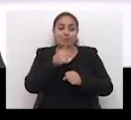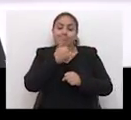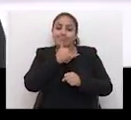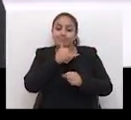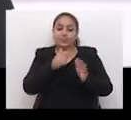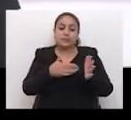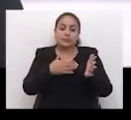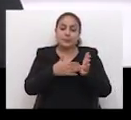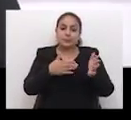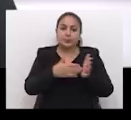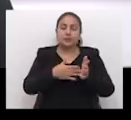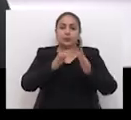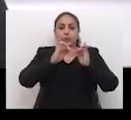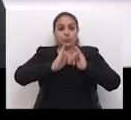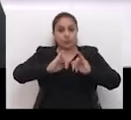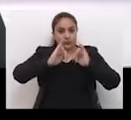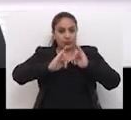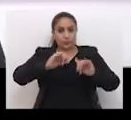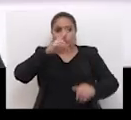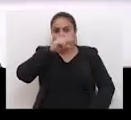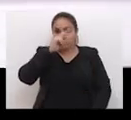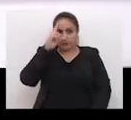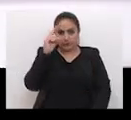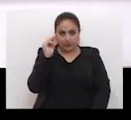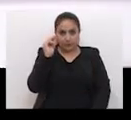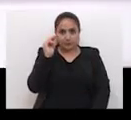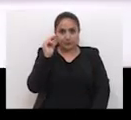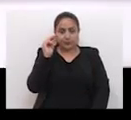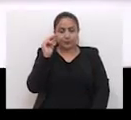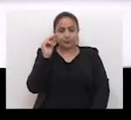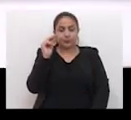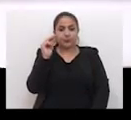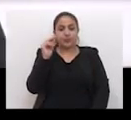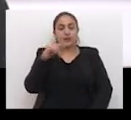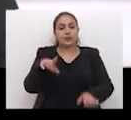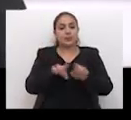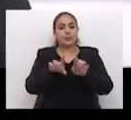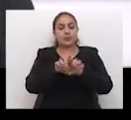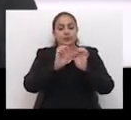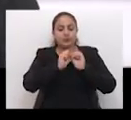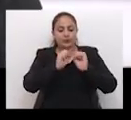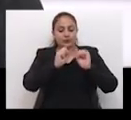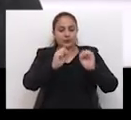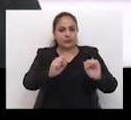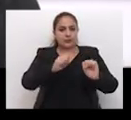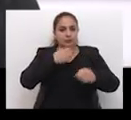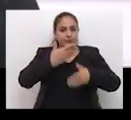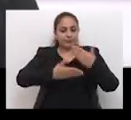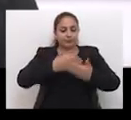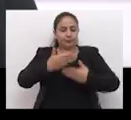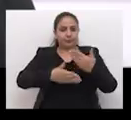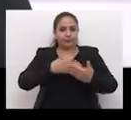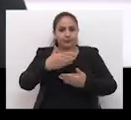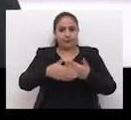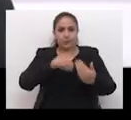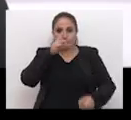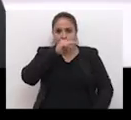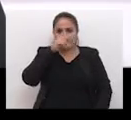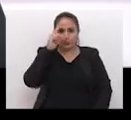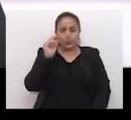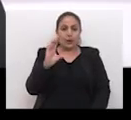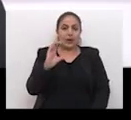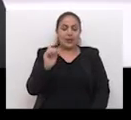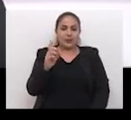este imbróglio, onde foi anunciado através do senhor prefeito municipal e do senhor secretário de Desenvolvimento